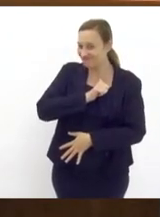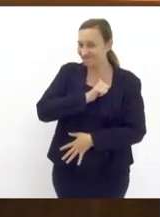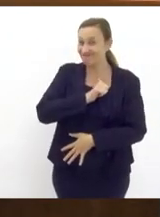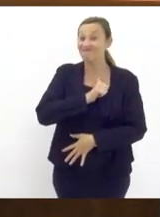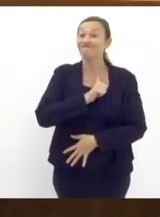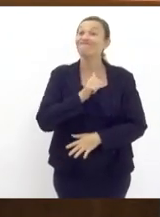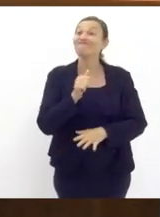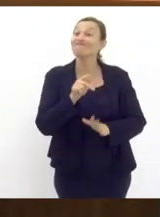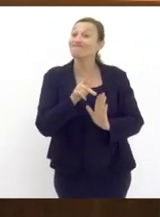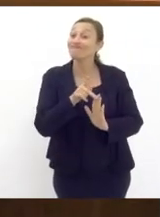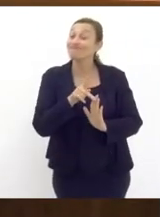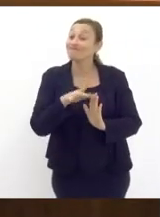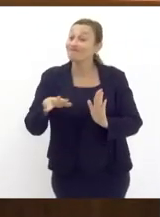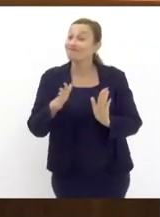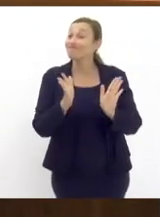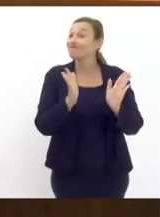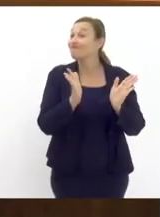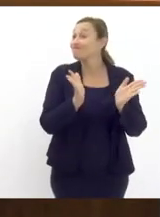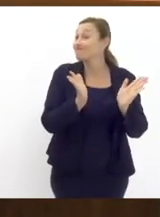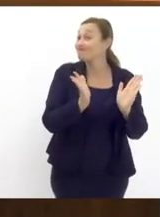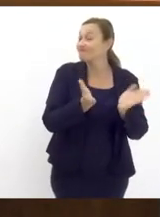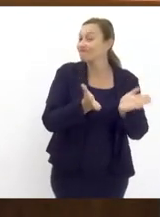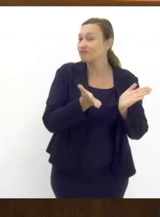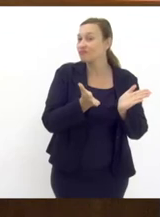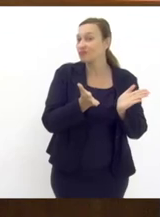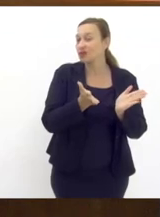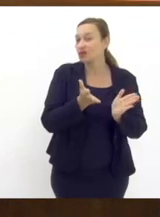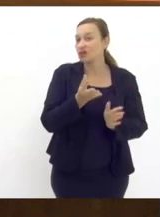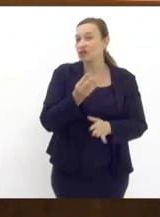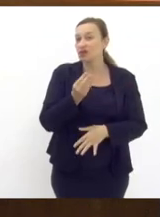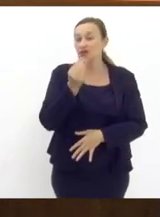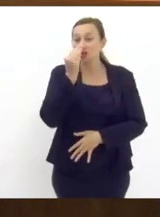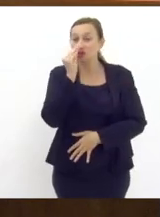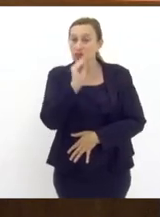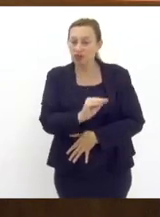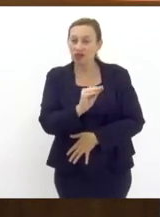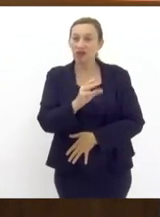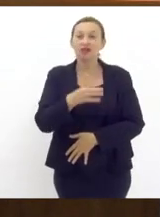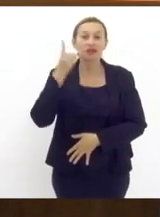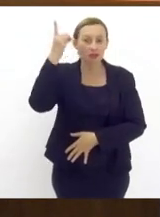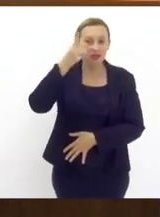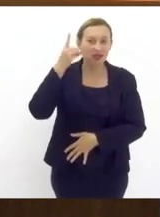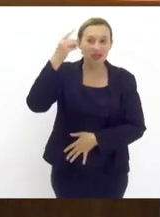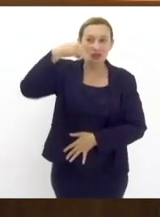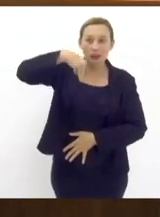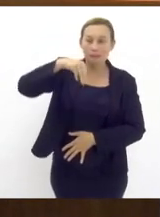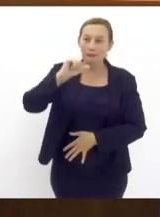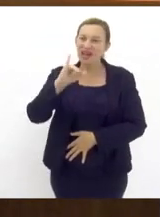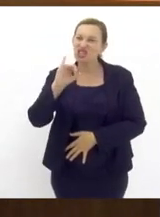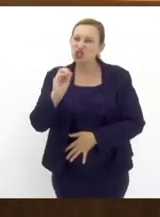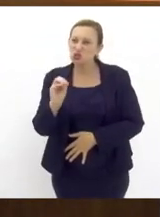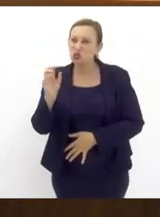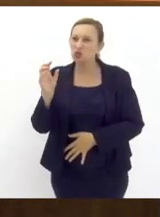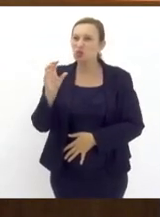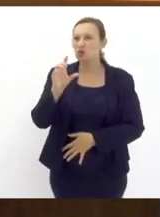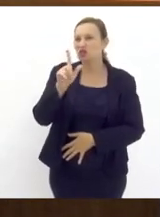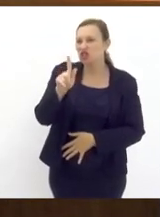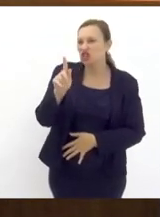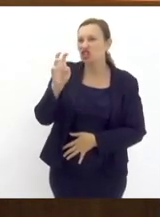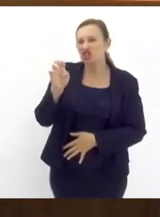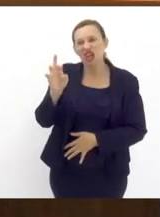quero protocolar hoje aqui nessa casa uma Moção de repúdio ao deputado federal Márcio Jerry pelo